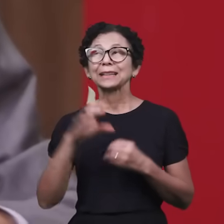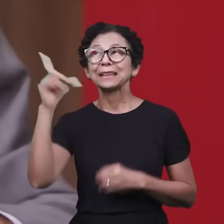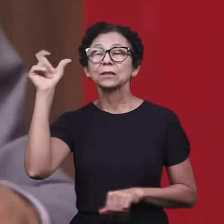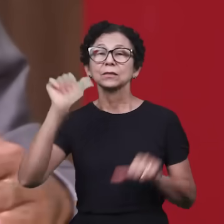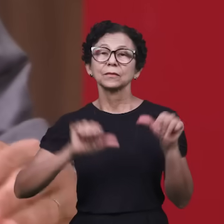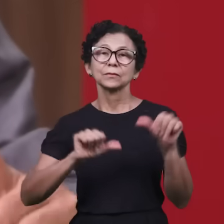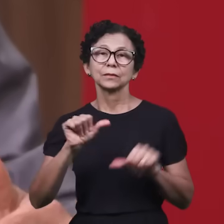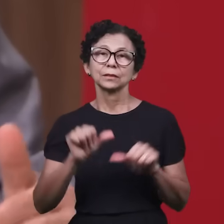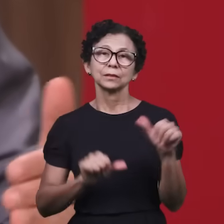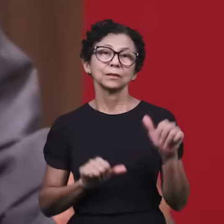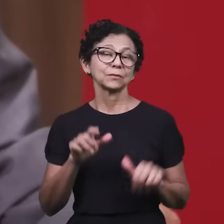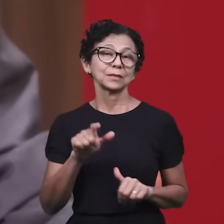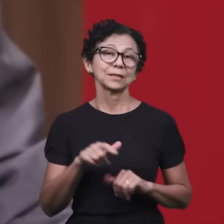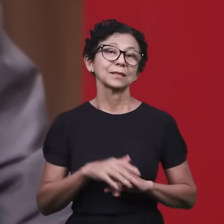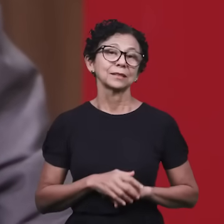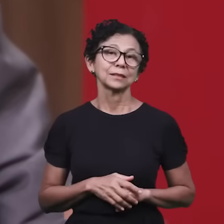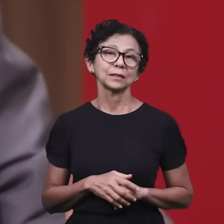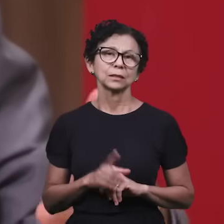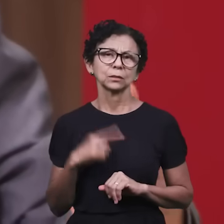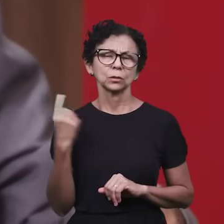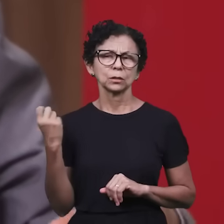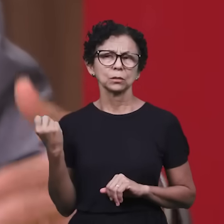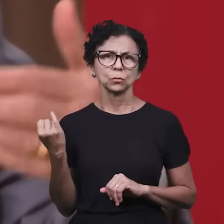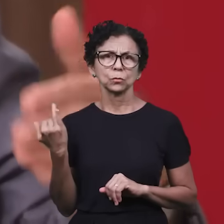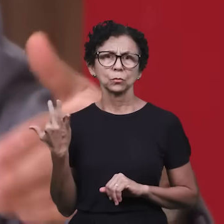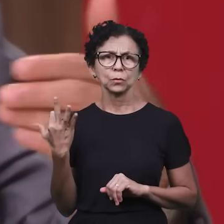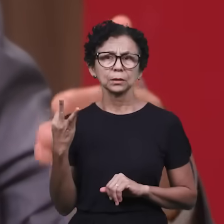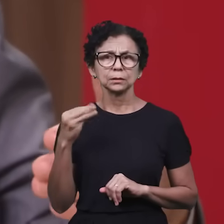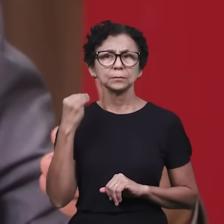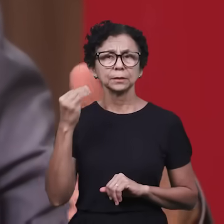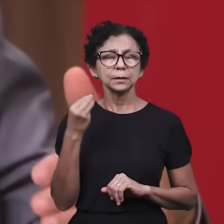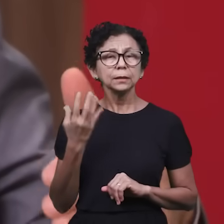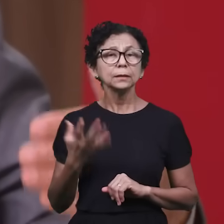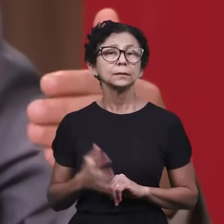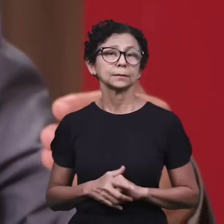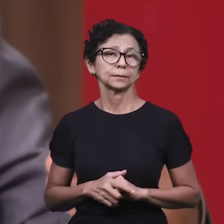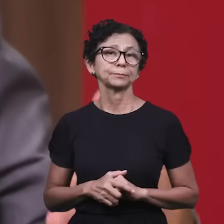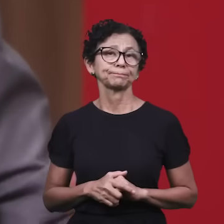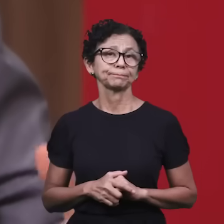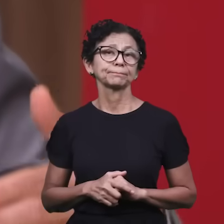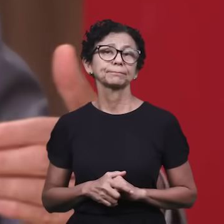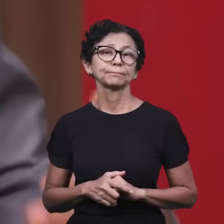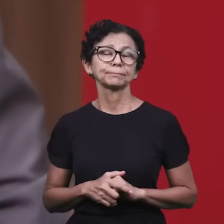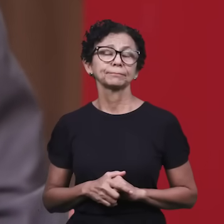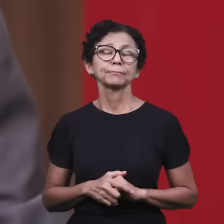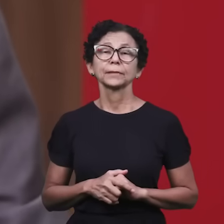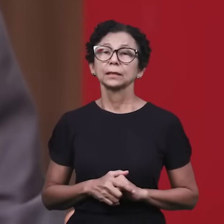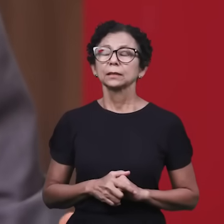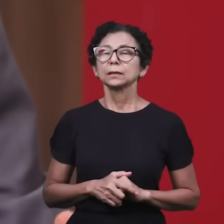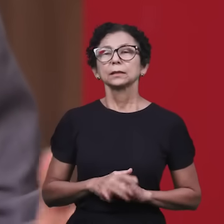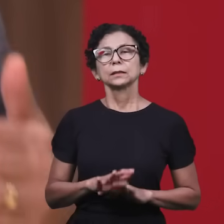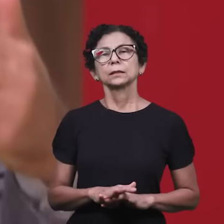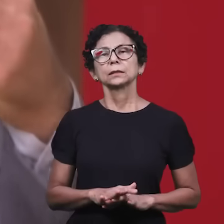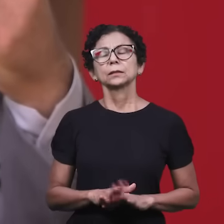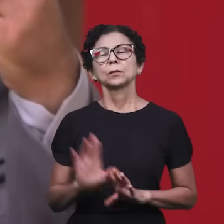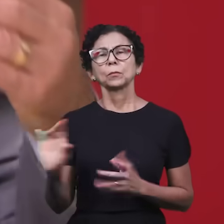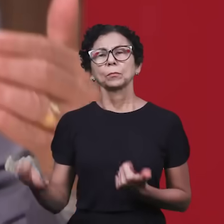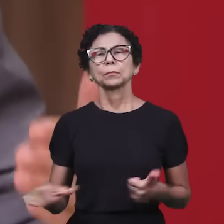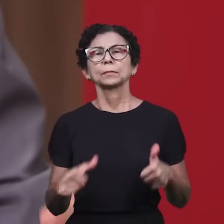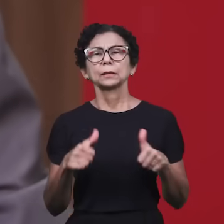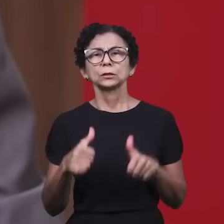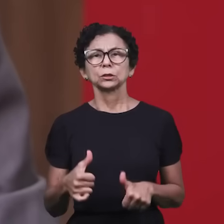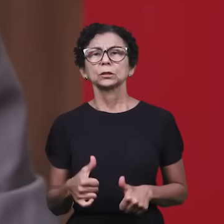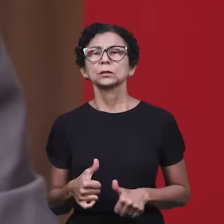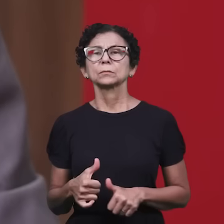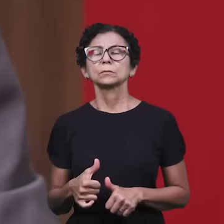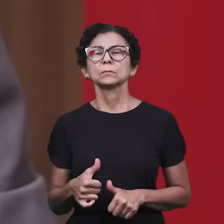definido. Então você ora ao Senhor e quantos sinais o Senhor dá para poder contribuir ainda mais com aquela